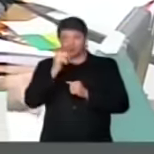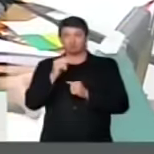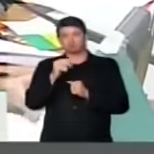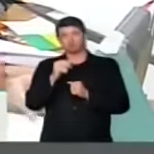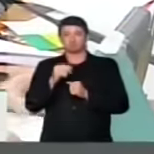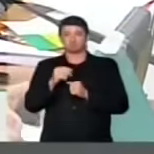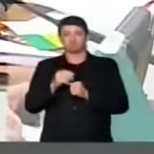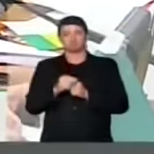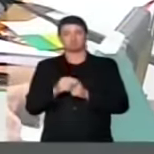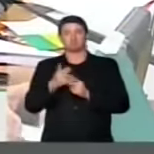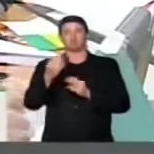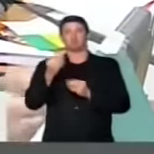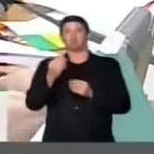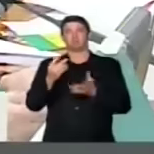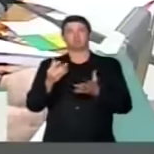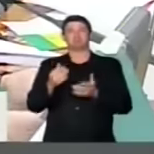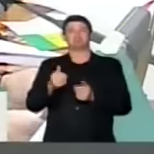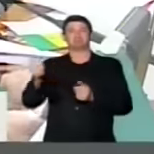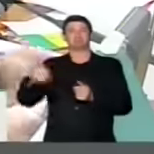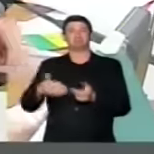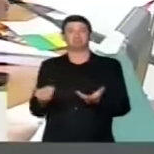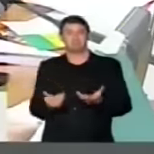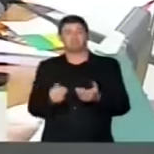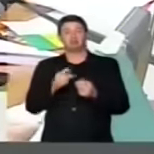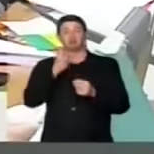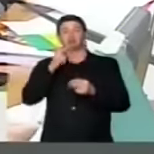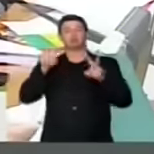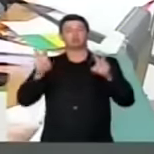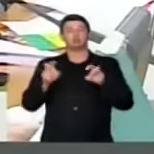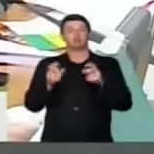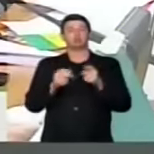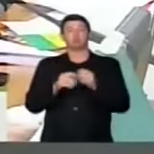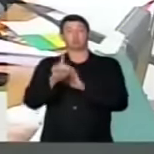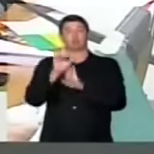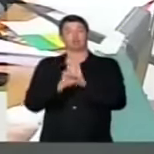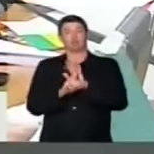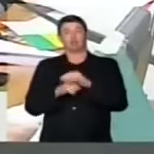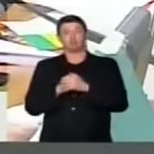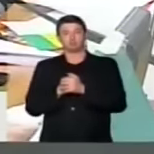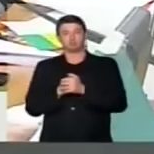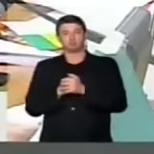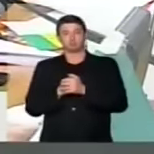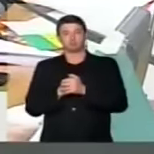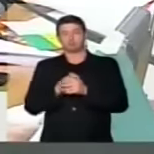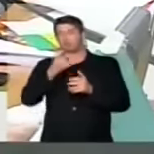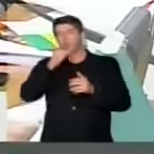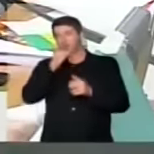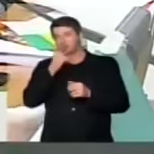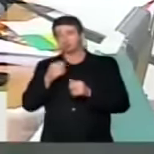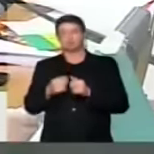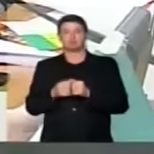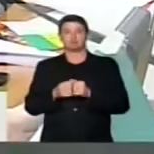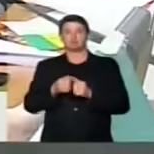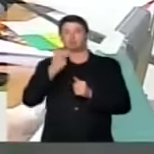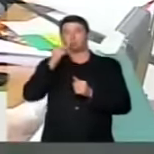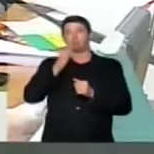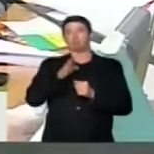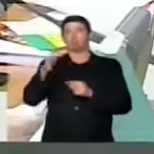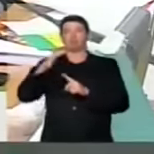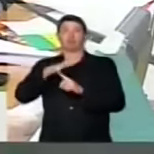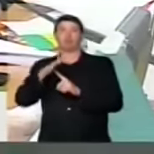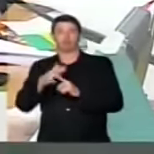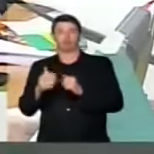diria, piegas, sobre a questão dos decretos. Usou o exemplo do pai que foi à feira,